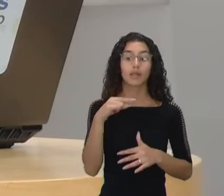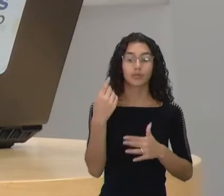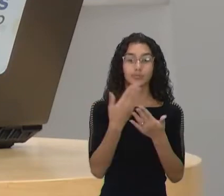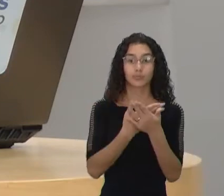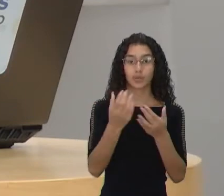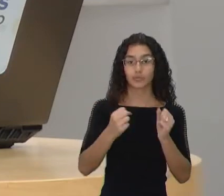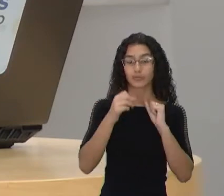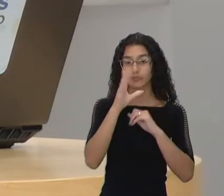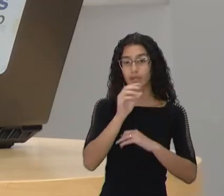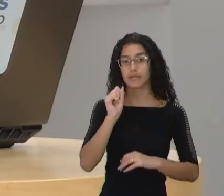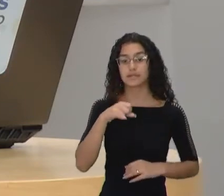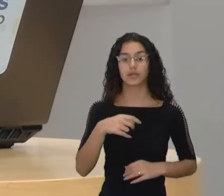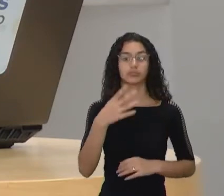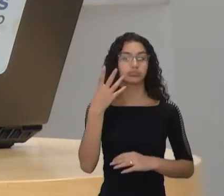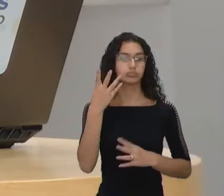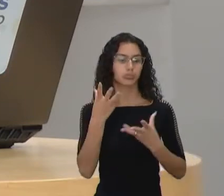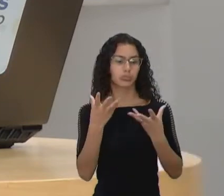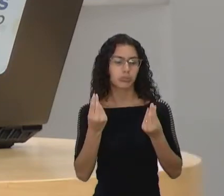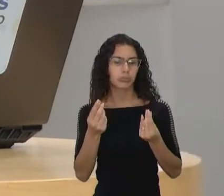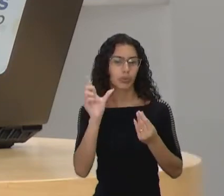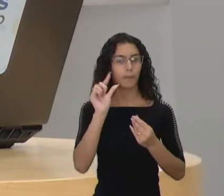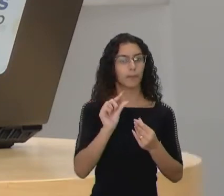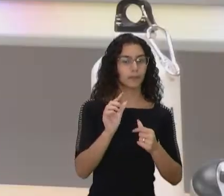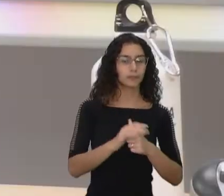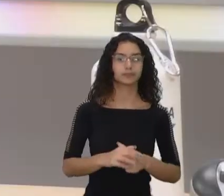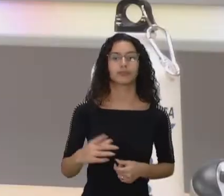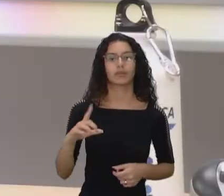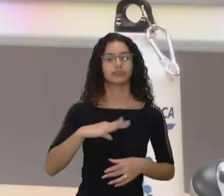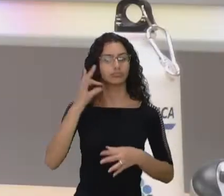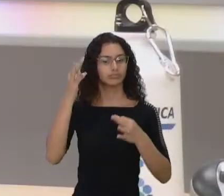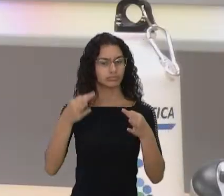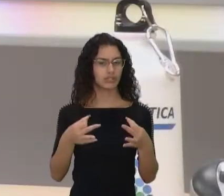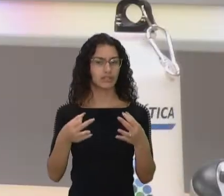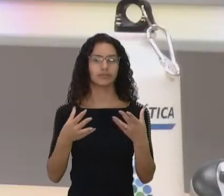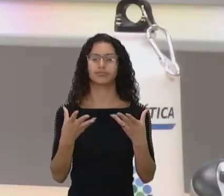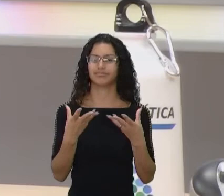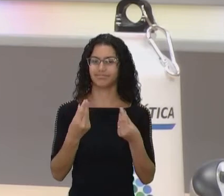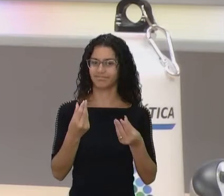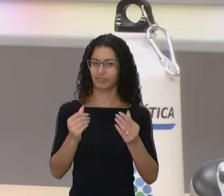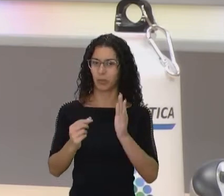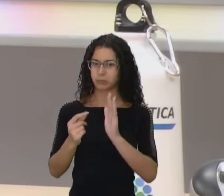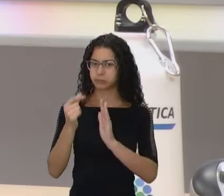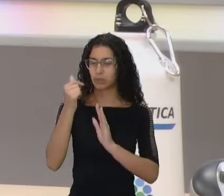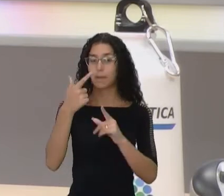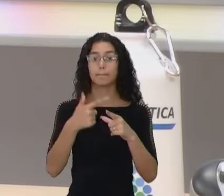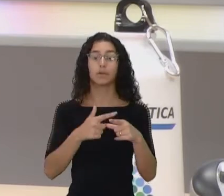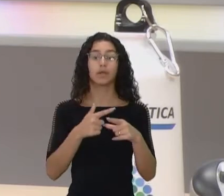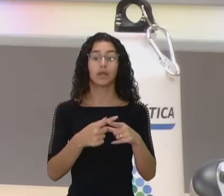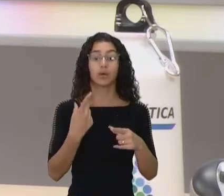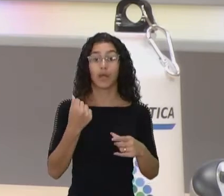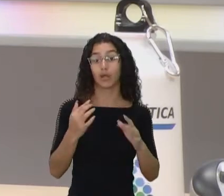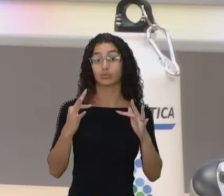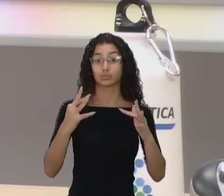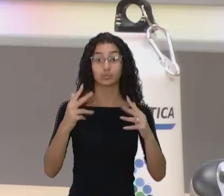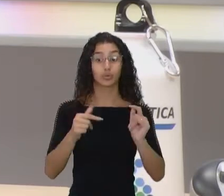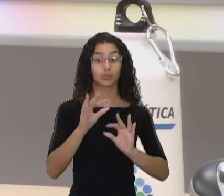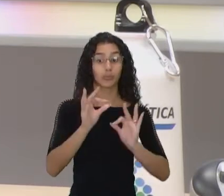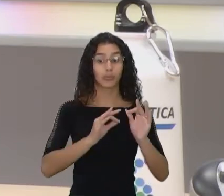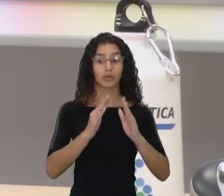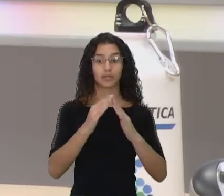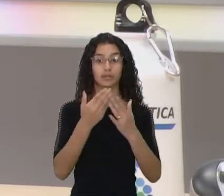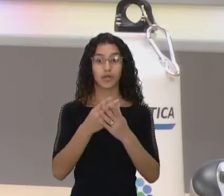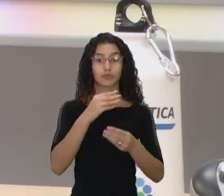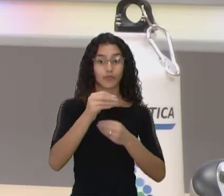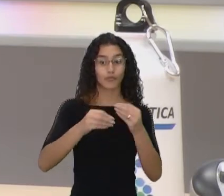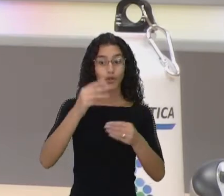vai dizer se a gente acha se é muito ou não, né? Eu tenho certeza que é muito, porque realmente, né, eu gasto com todas as coisas que tem